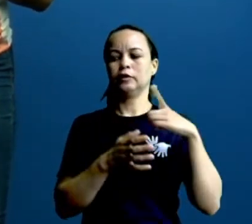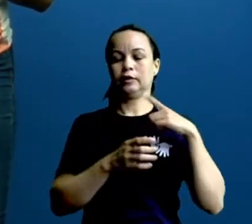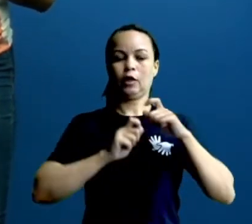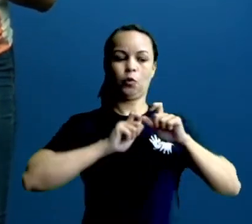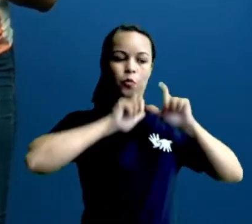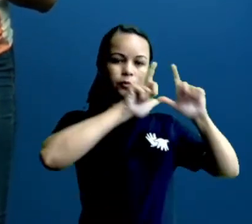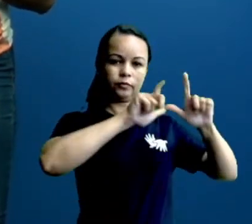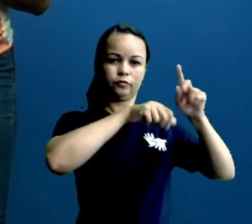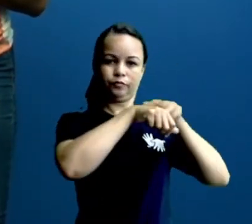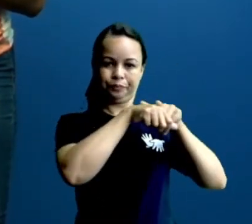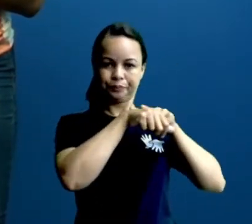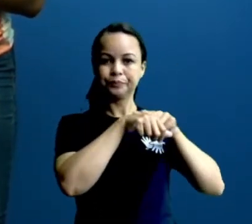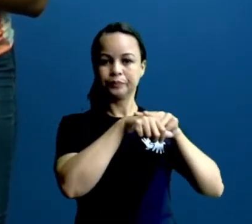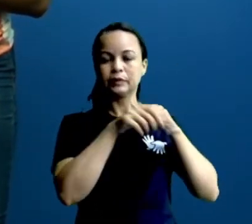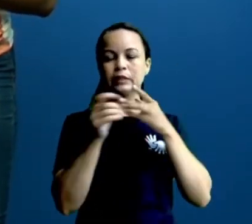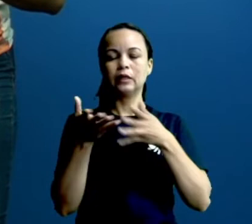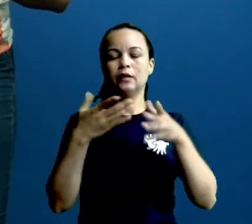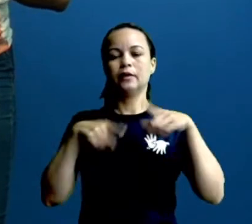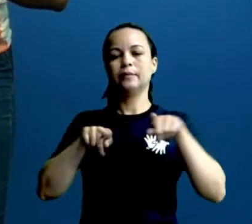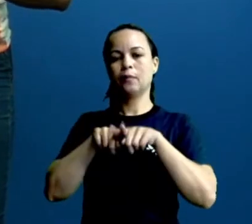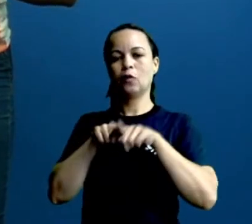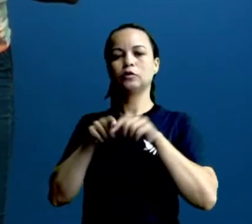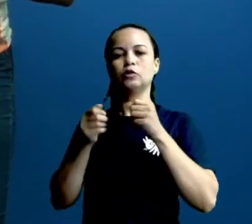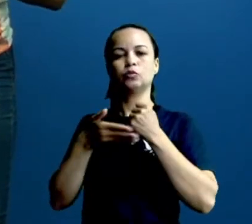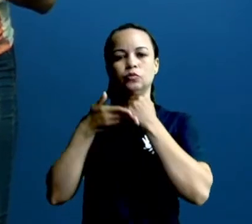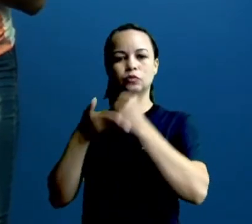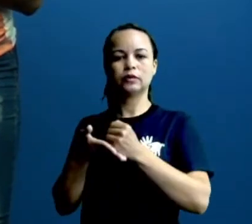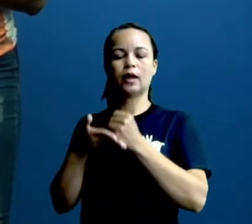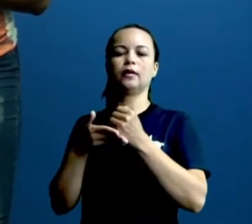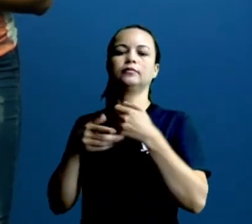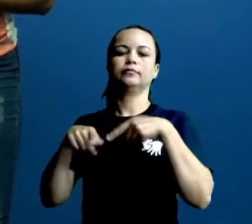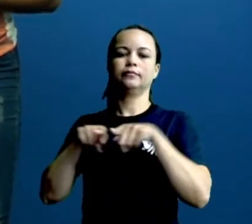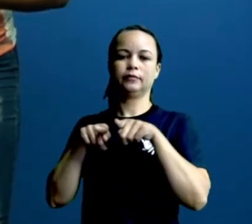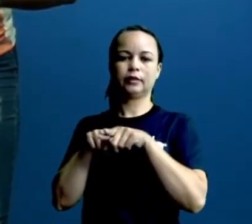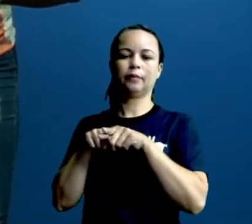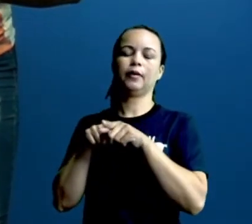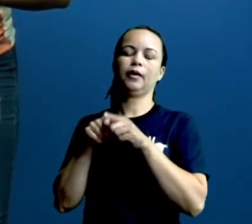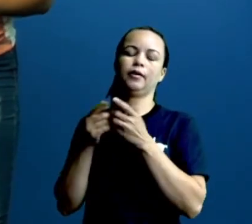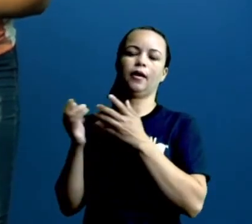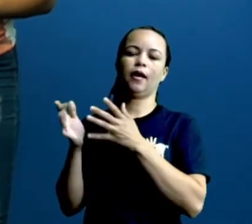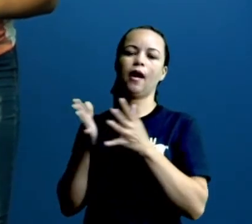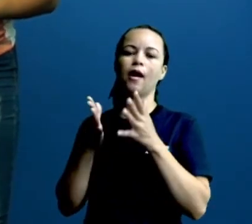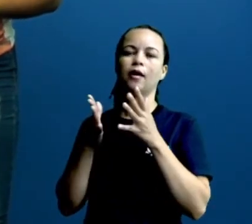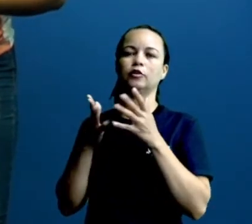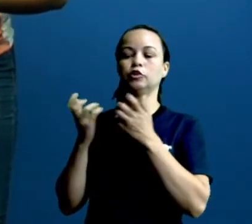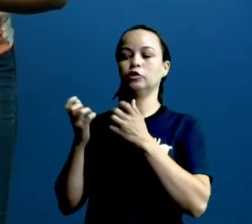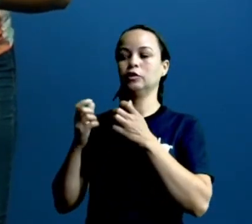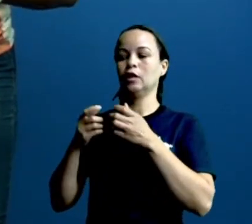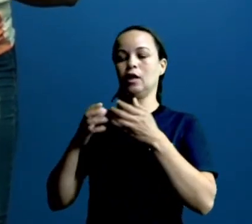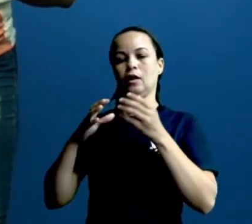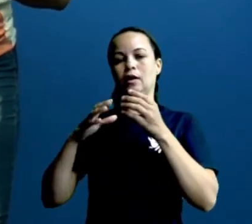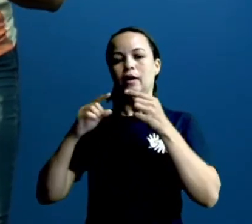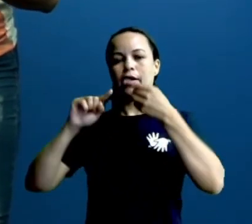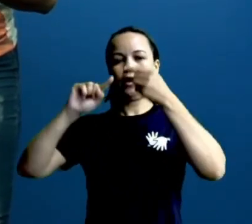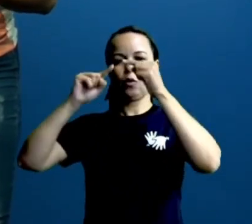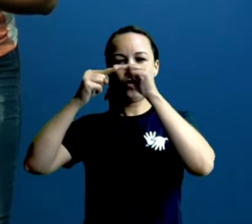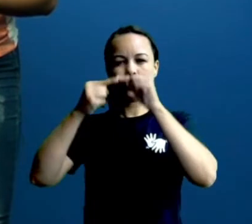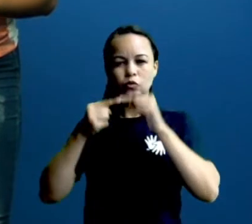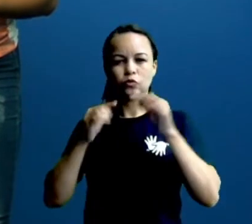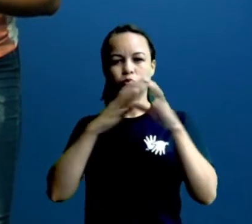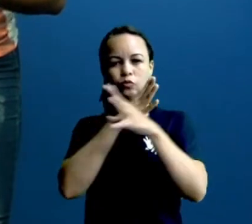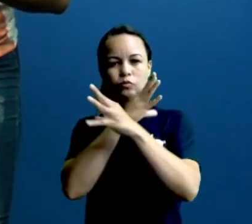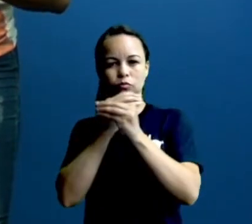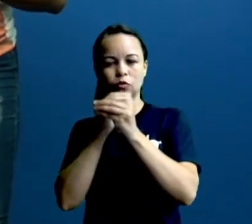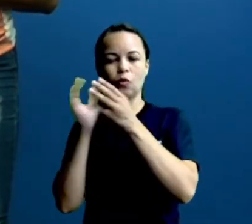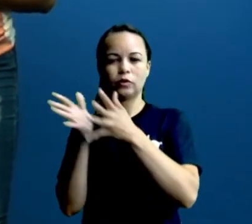gente pode utilizar também as conjunções, que elas dão aí também um reforço e deixam ainda